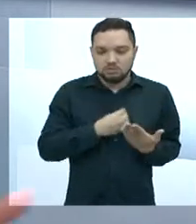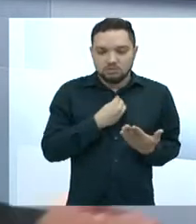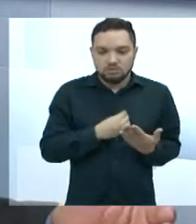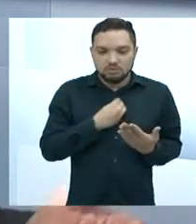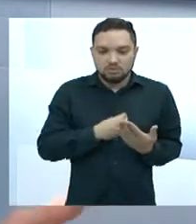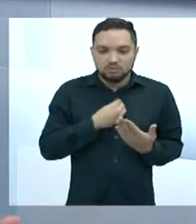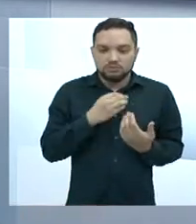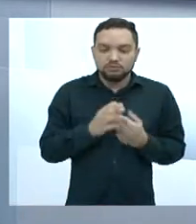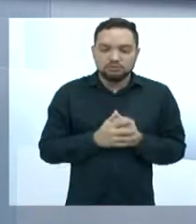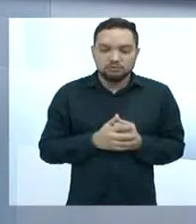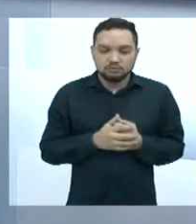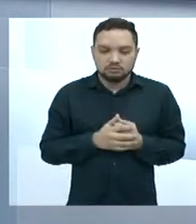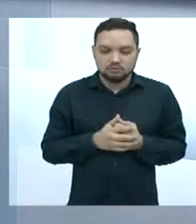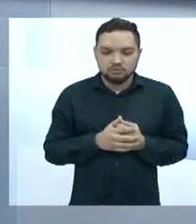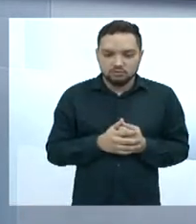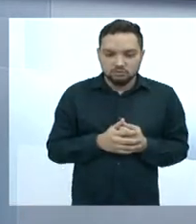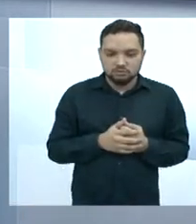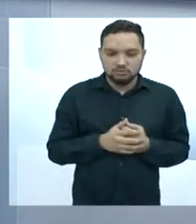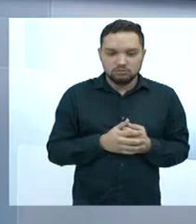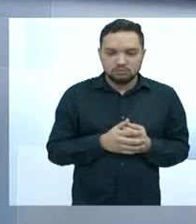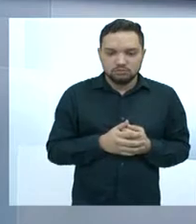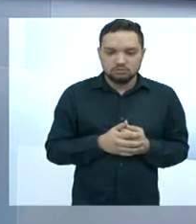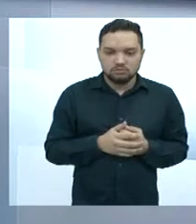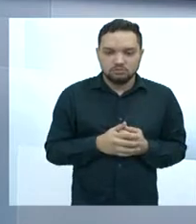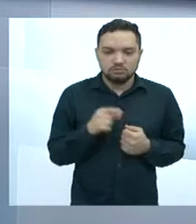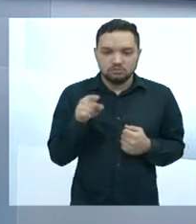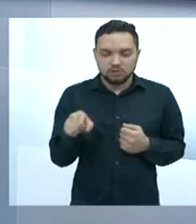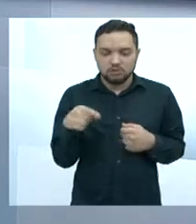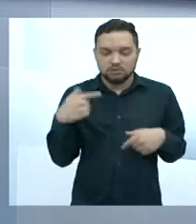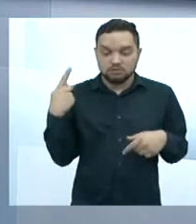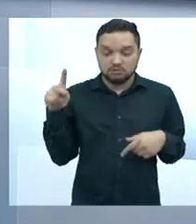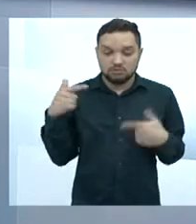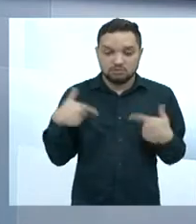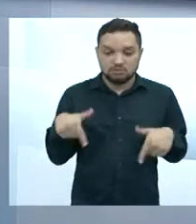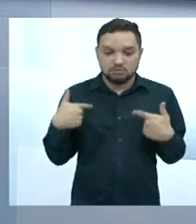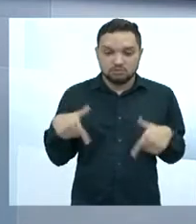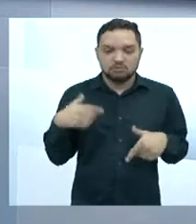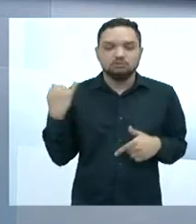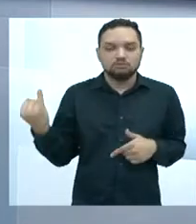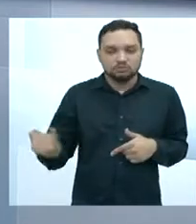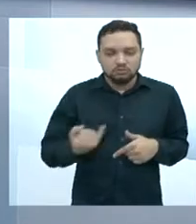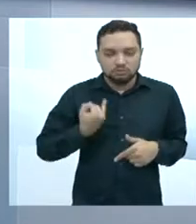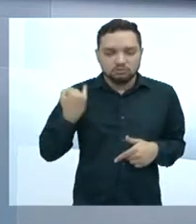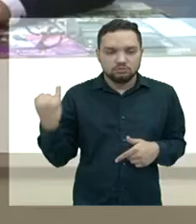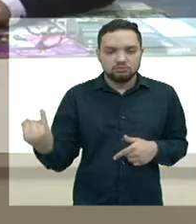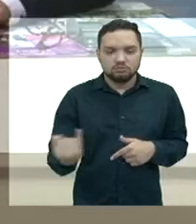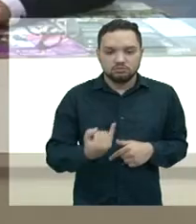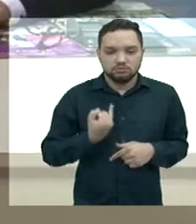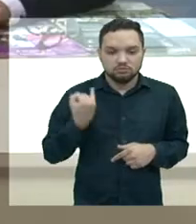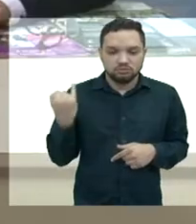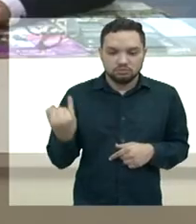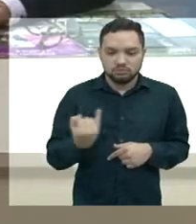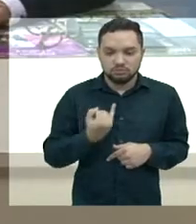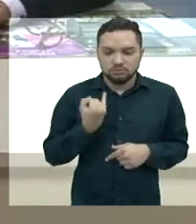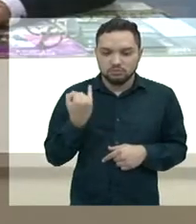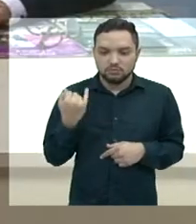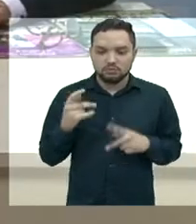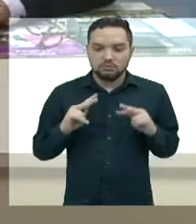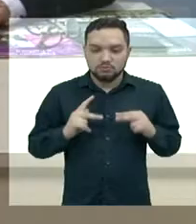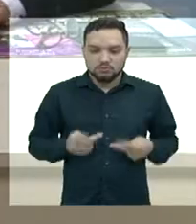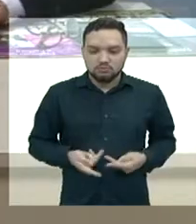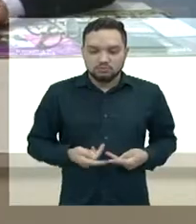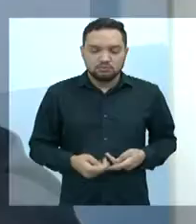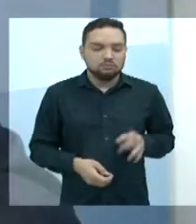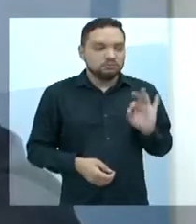Então, o serviço que o senhor prestou ao longo da vida é um serviço importante para o ser humano. Muito importante,